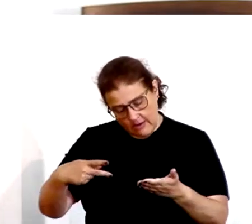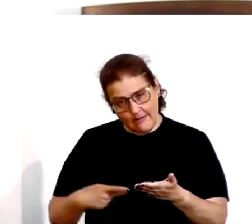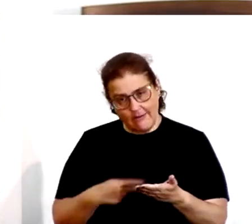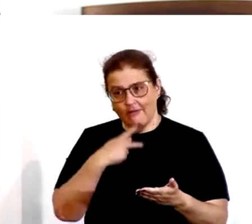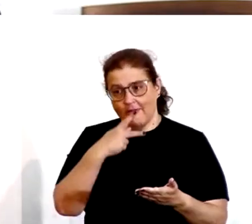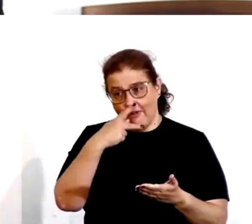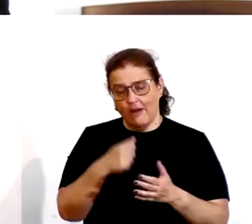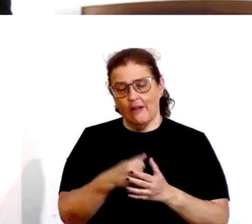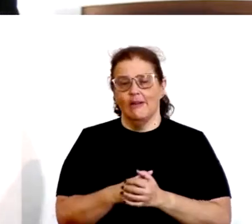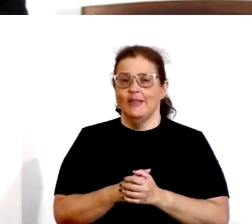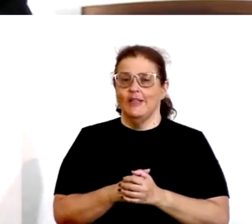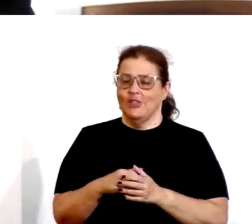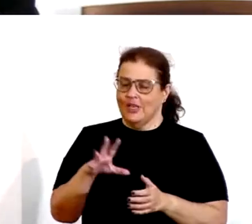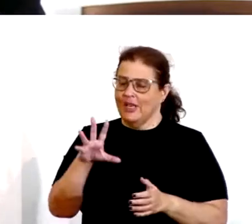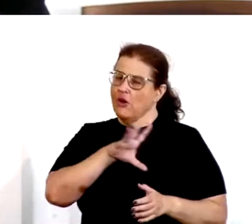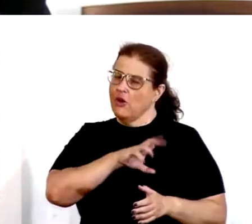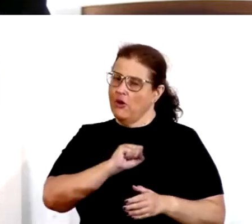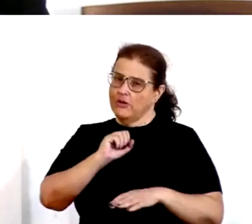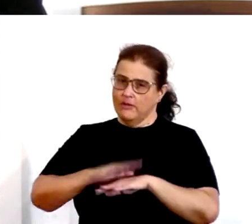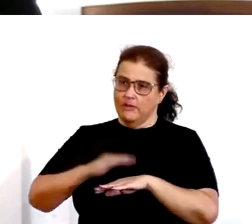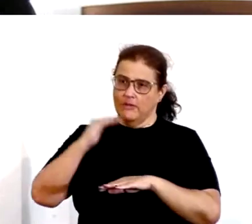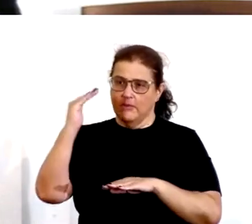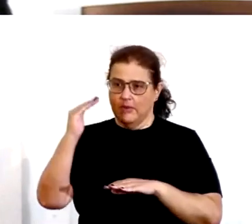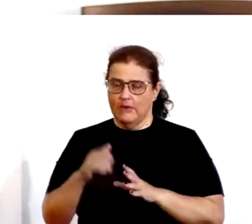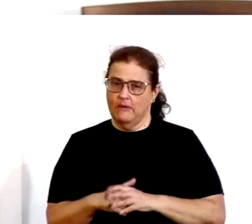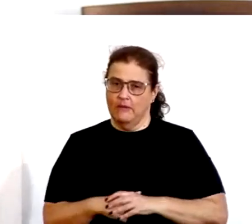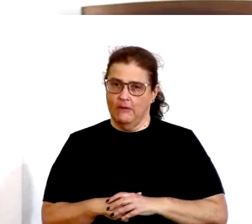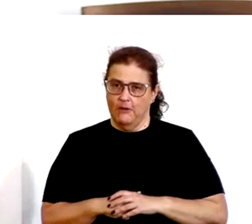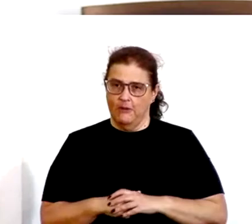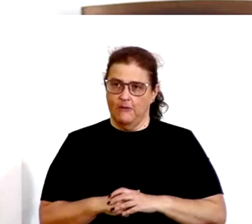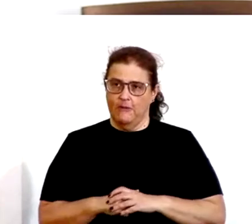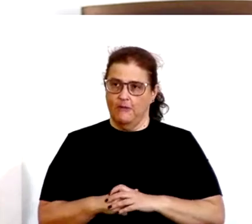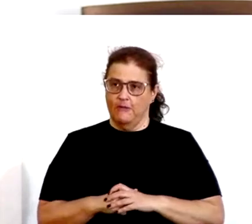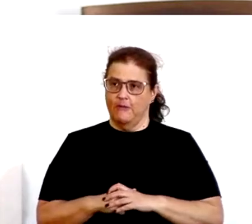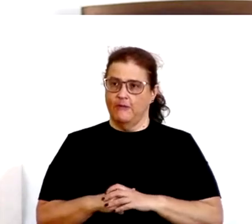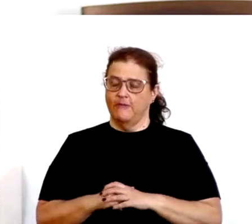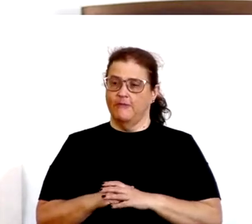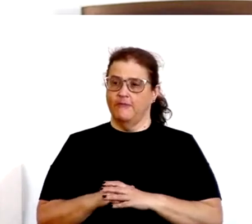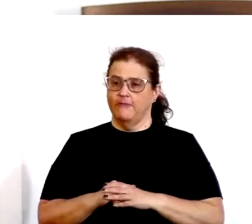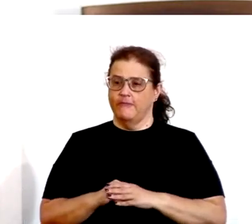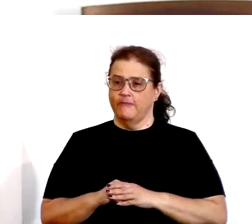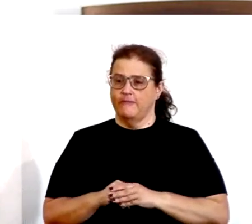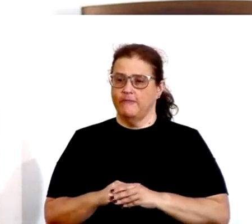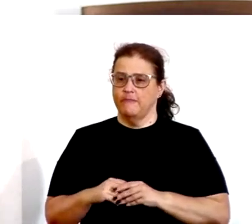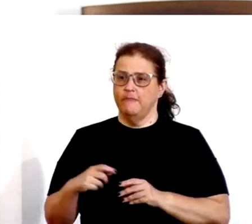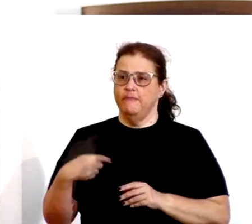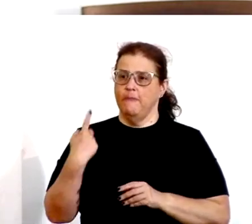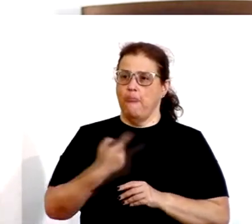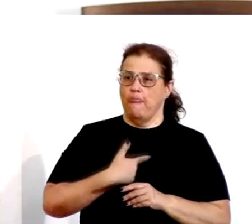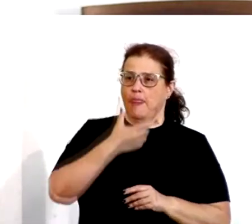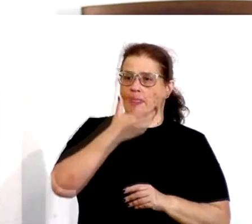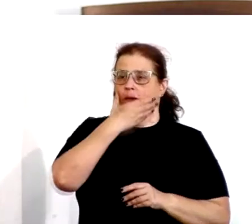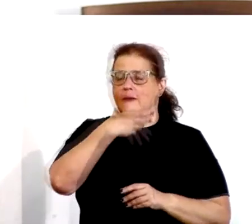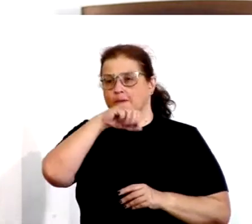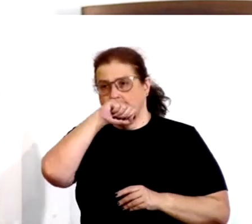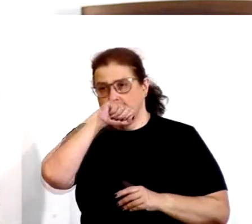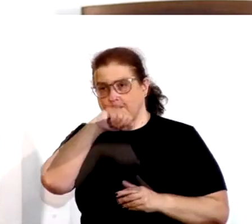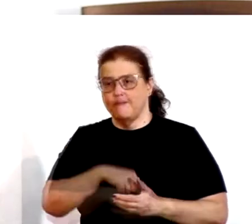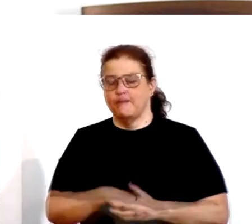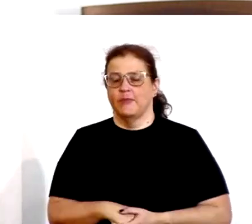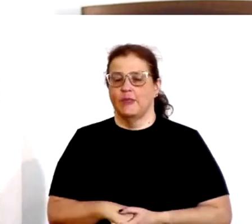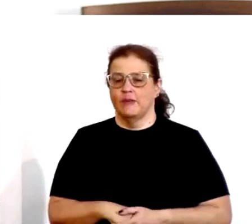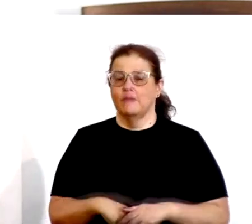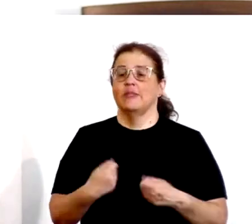ou desconstruir, se for algo ruim, para apresentar o que é devido. Nós, pais, temos esse dever com os